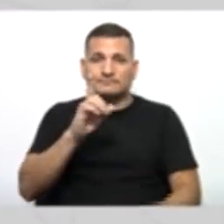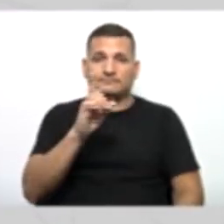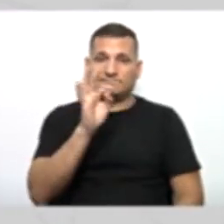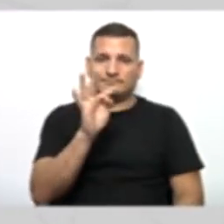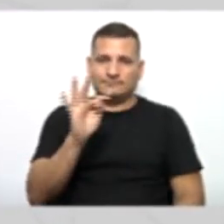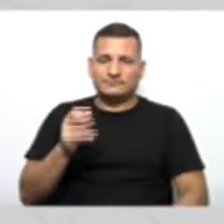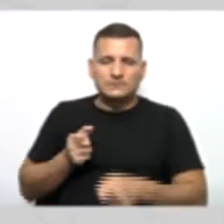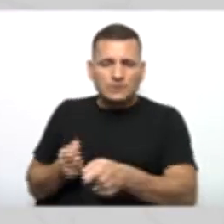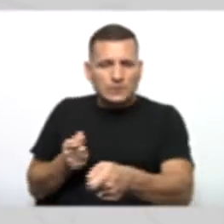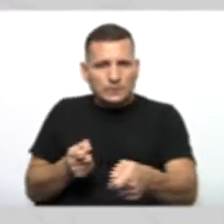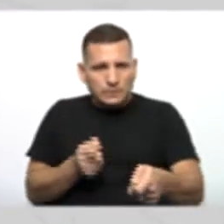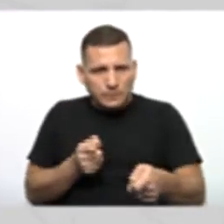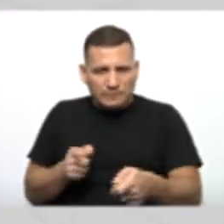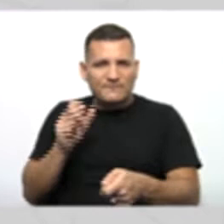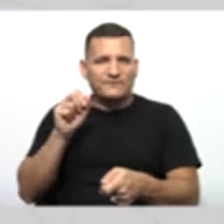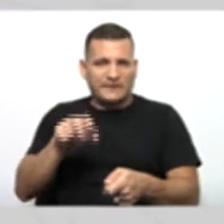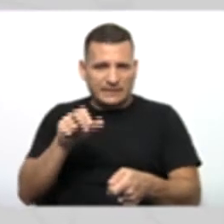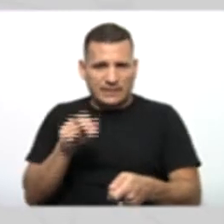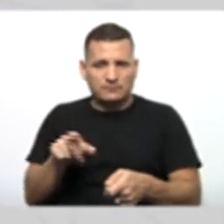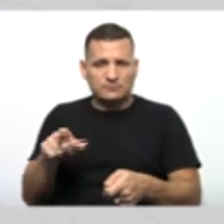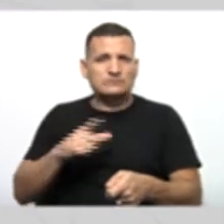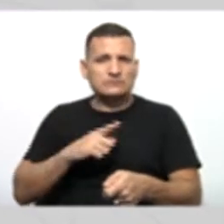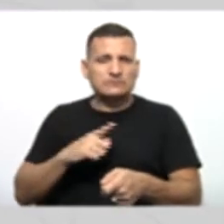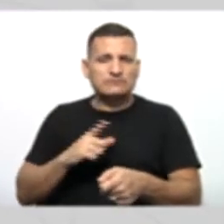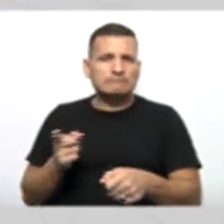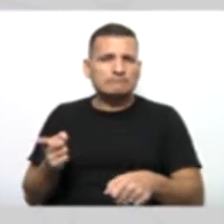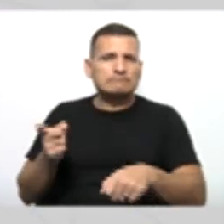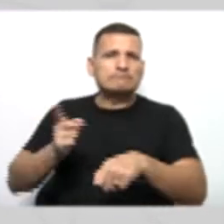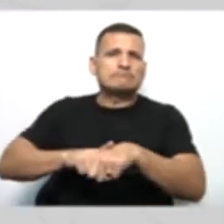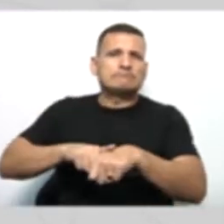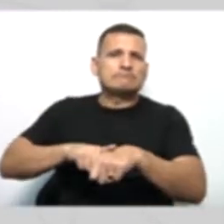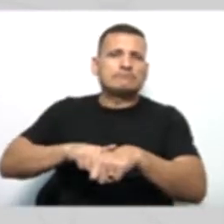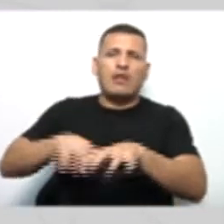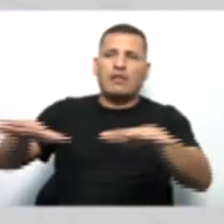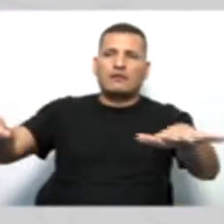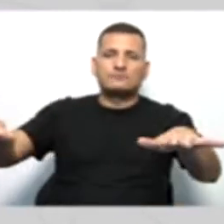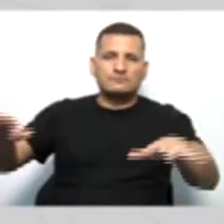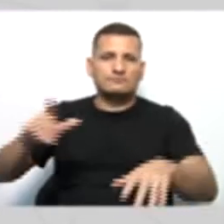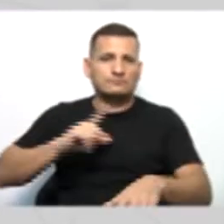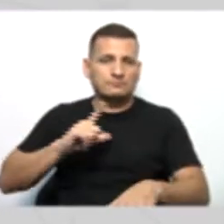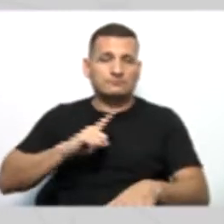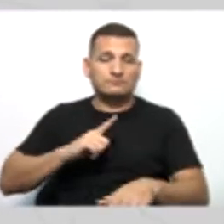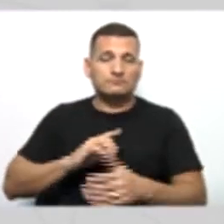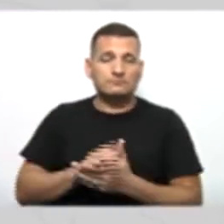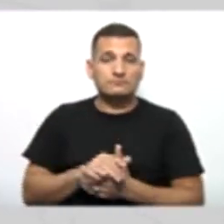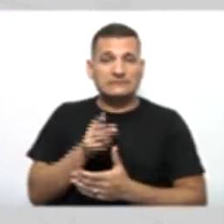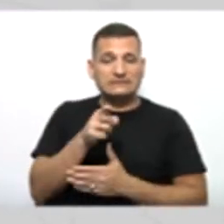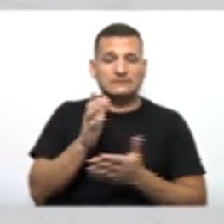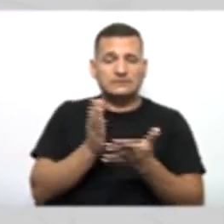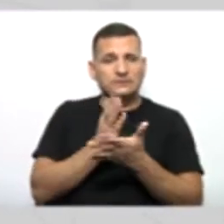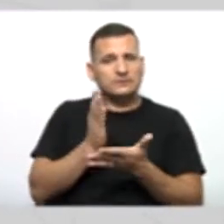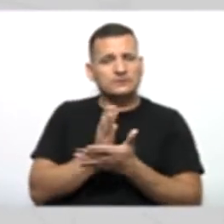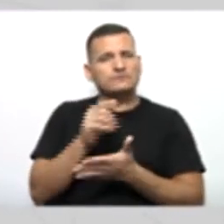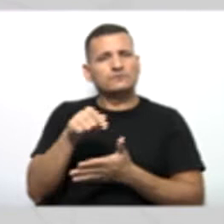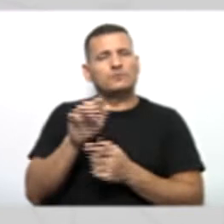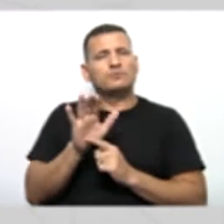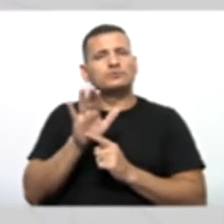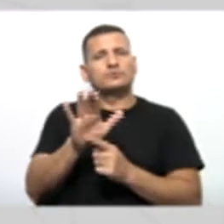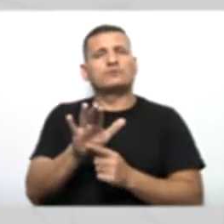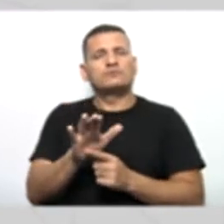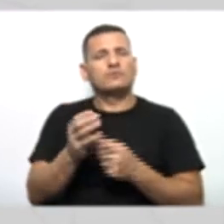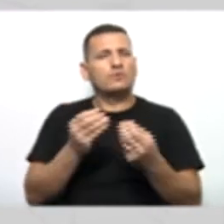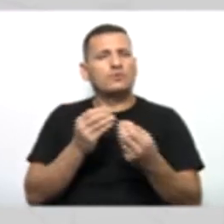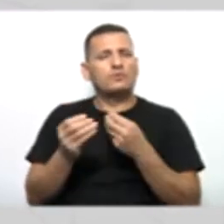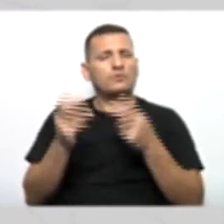contaminando ecossistemas muito longe das áreas onde ele é borrifado. Esse livro mostrava a capacidade que o homem